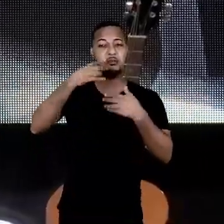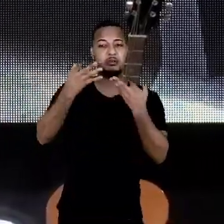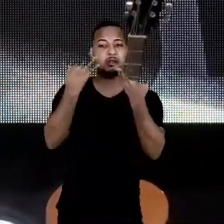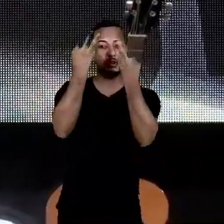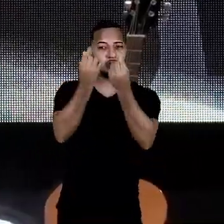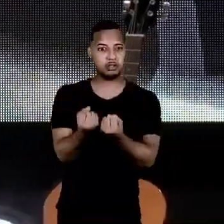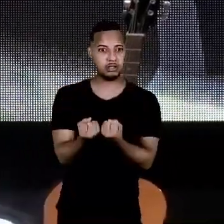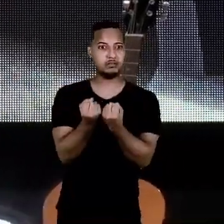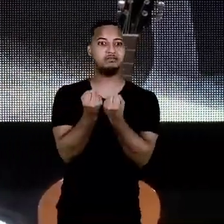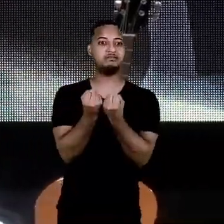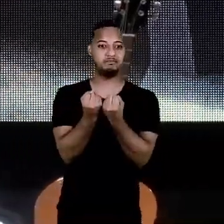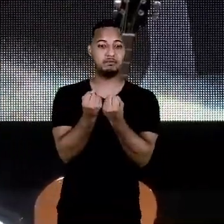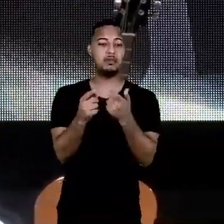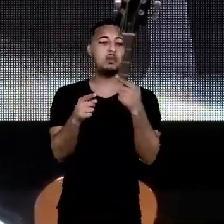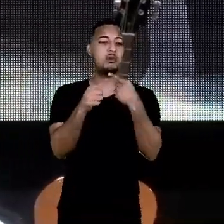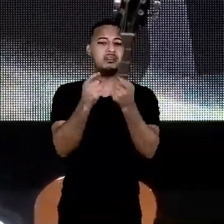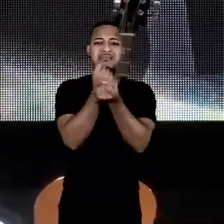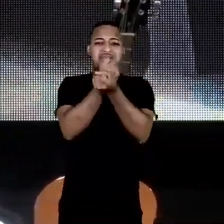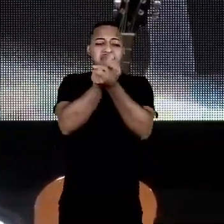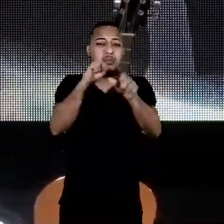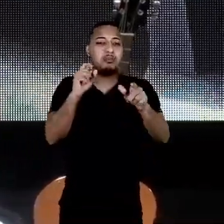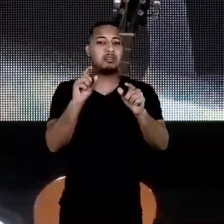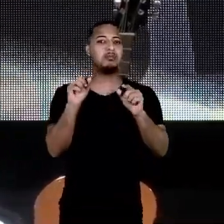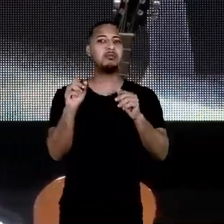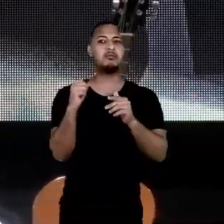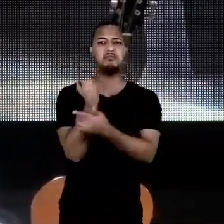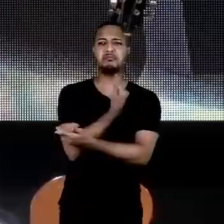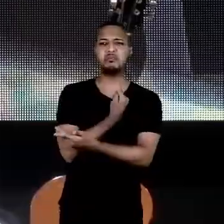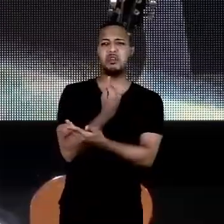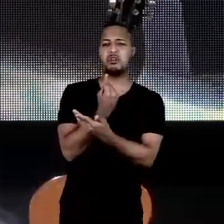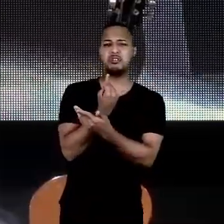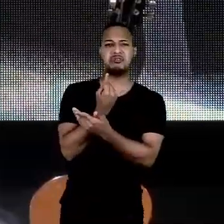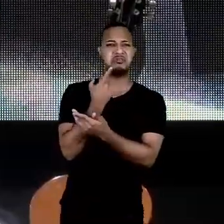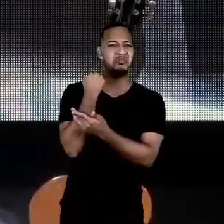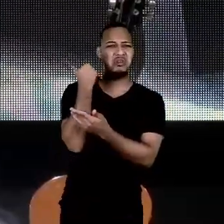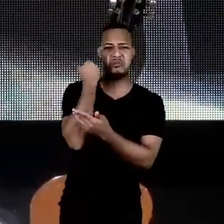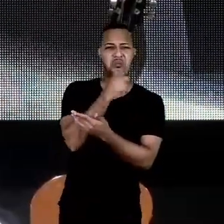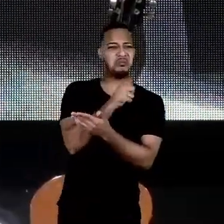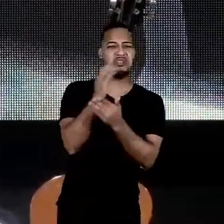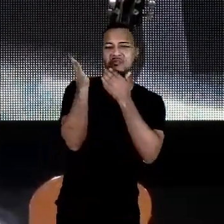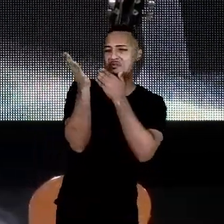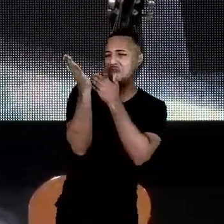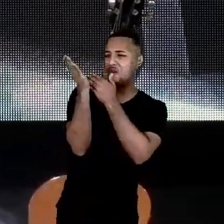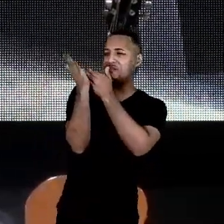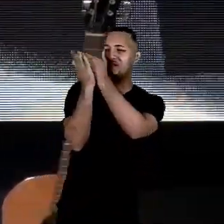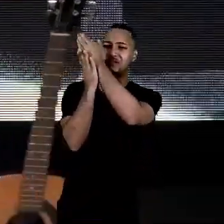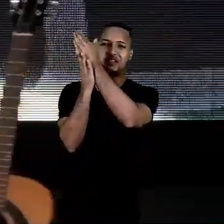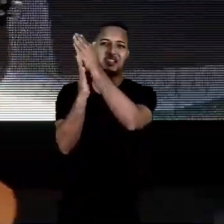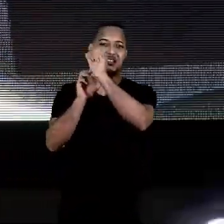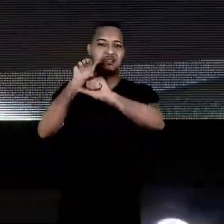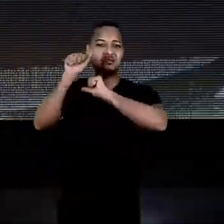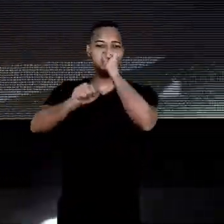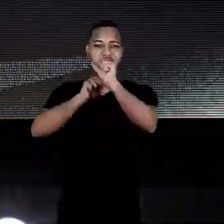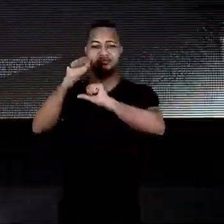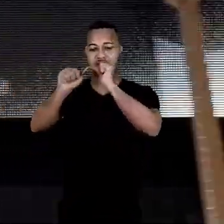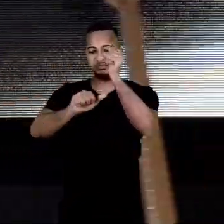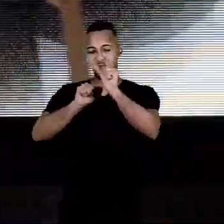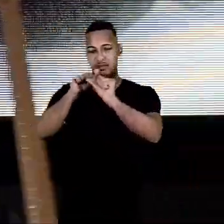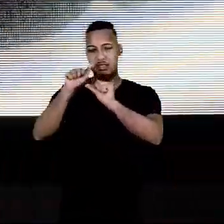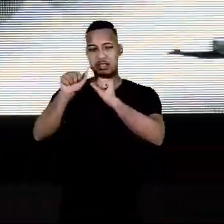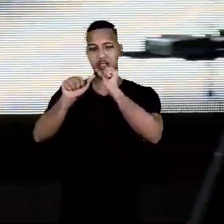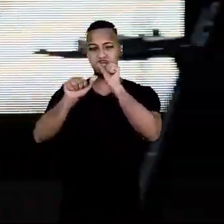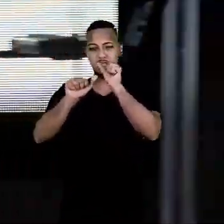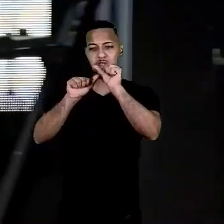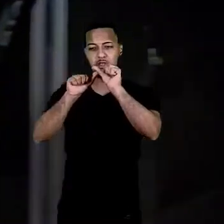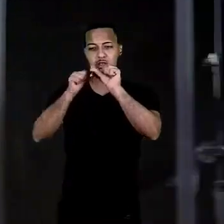é impossível nós não entrarmos na rota de uma transformação sem que a gente não seja